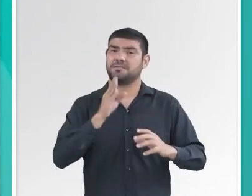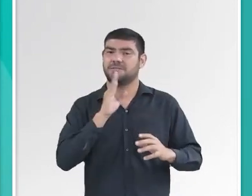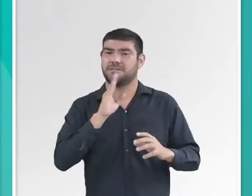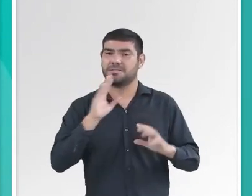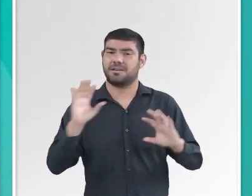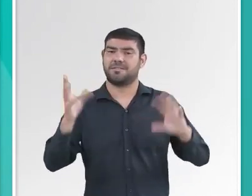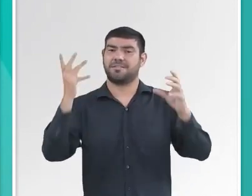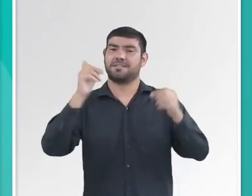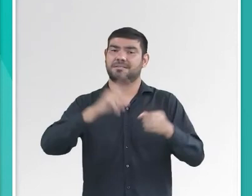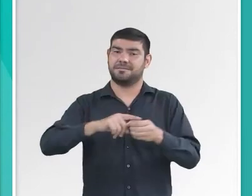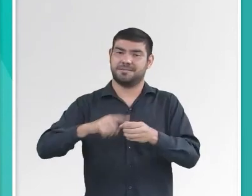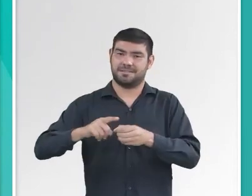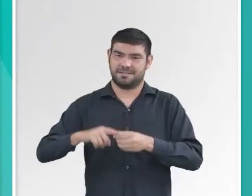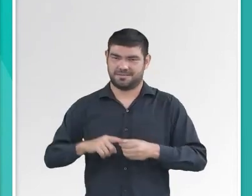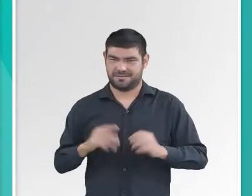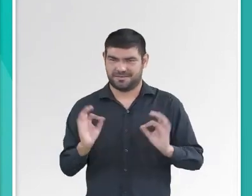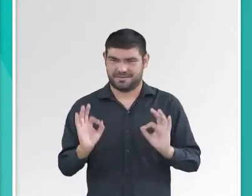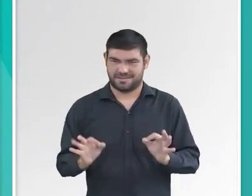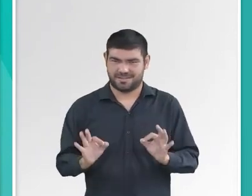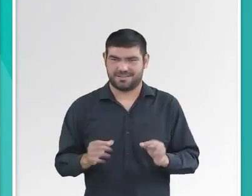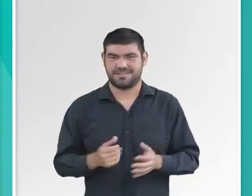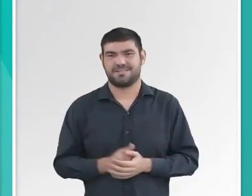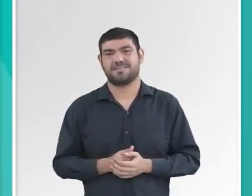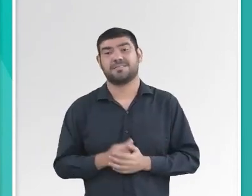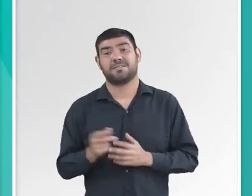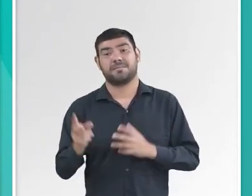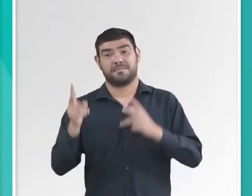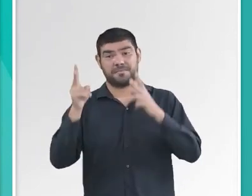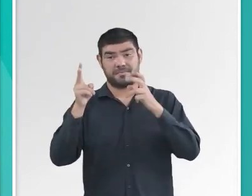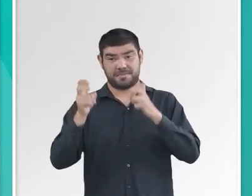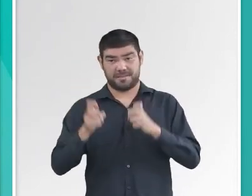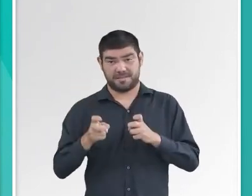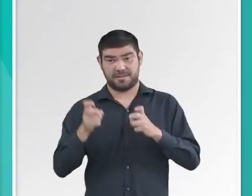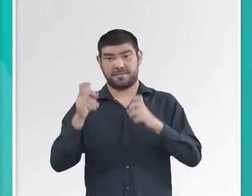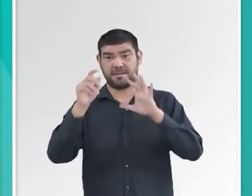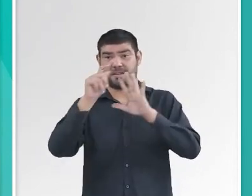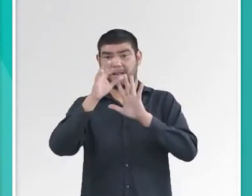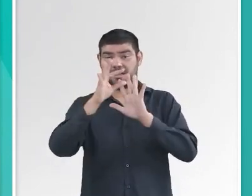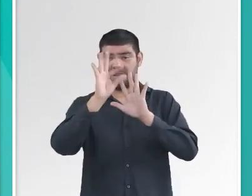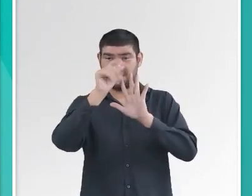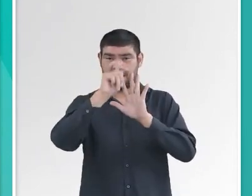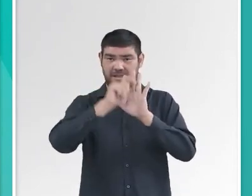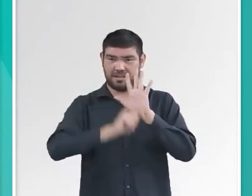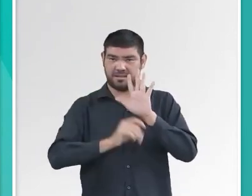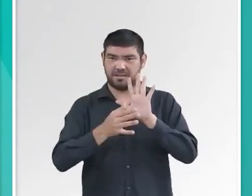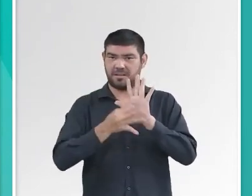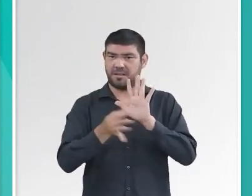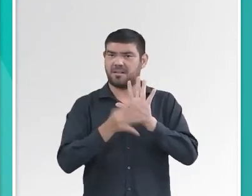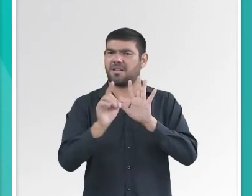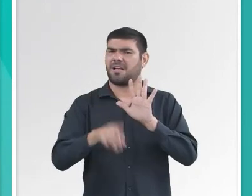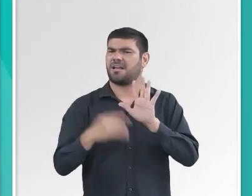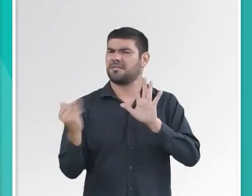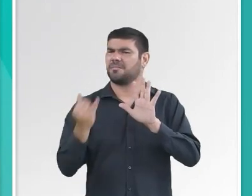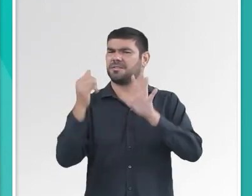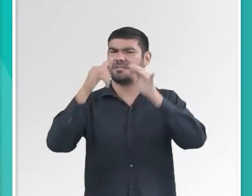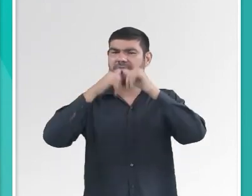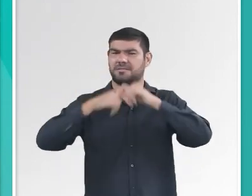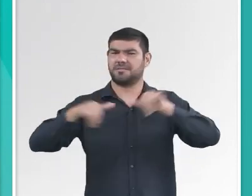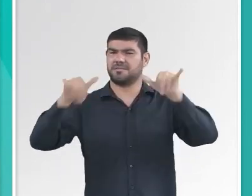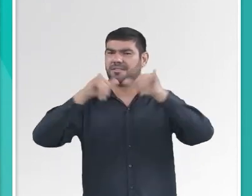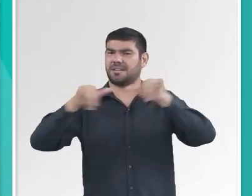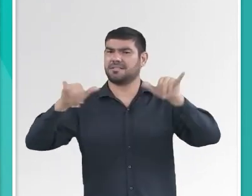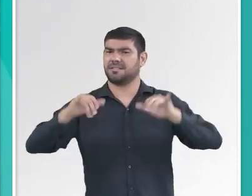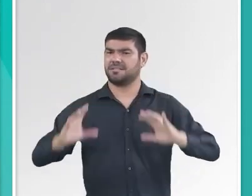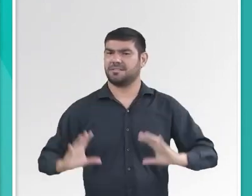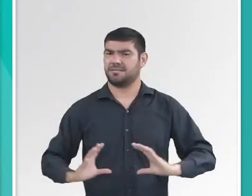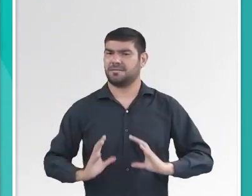município, da sua cidade, certo? Então percebam que a resenha crítica pode ser um veículo muito importante de divulgação da